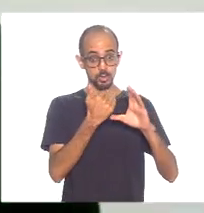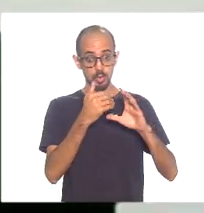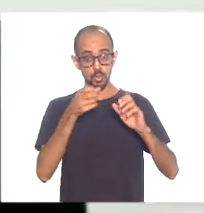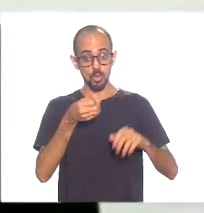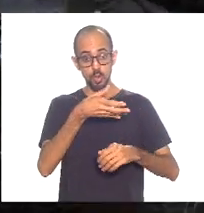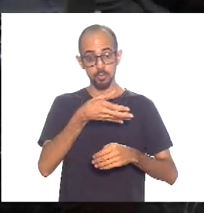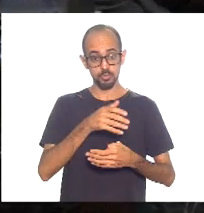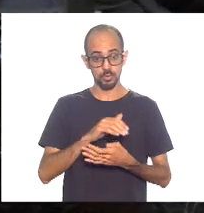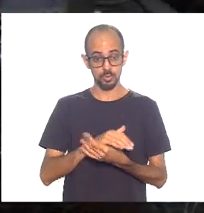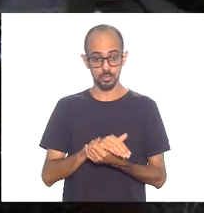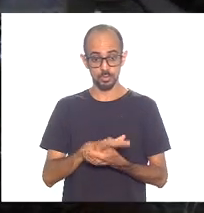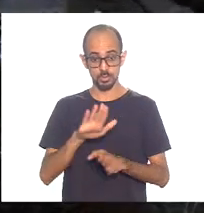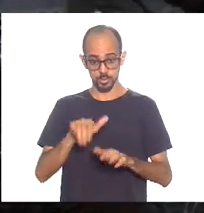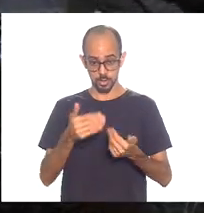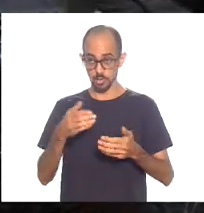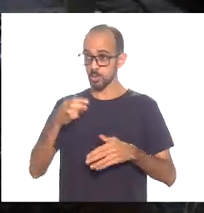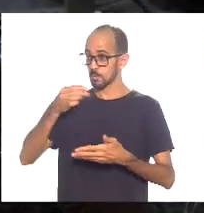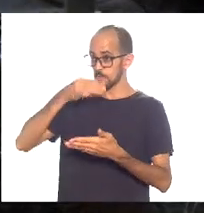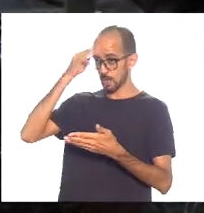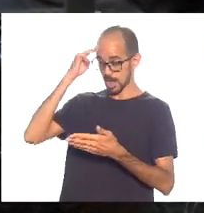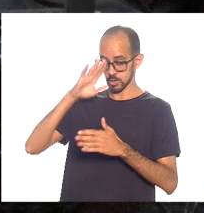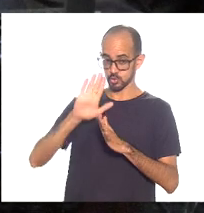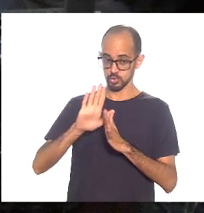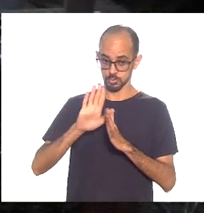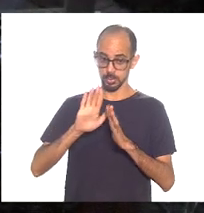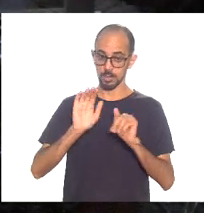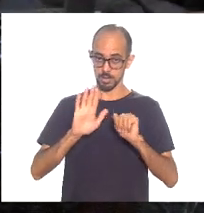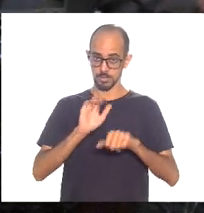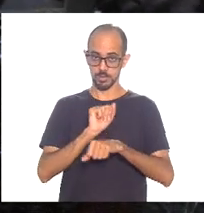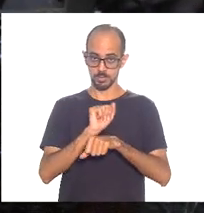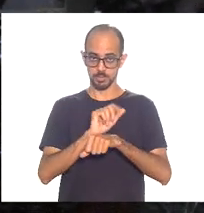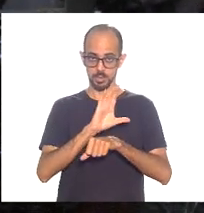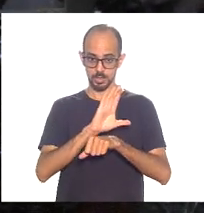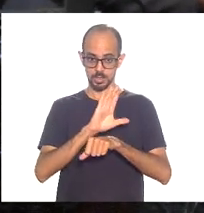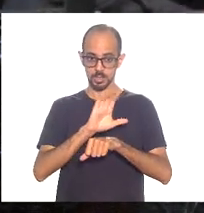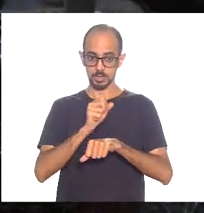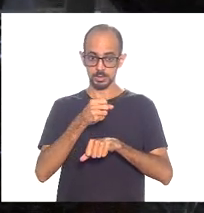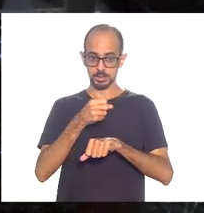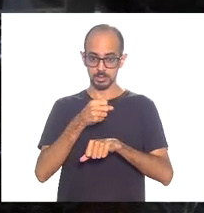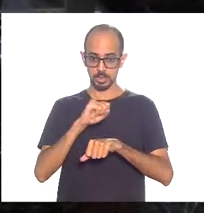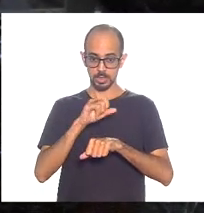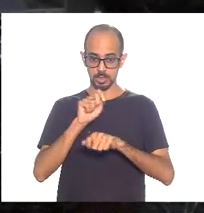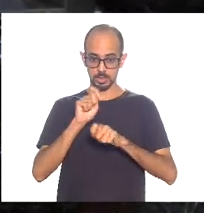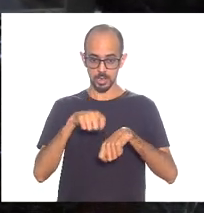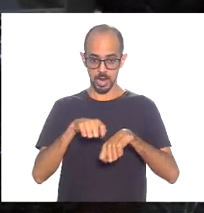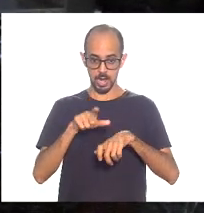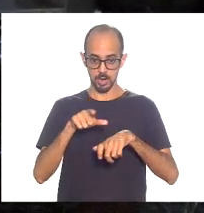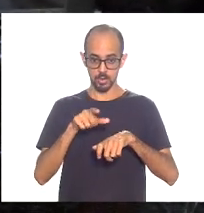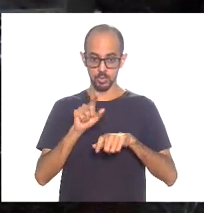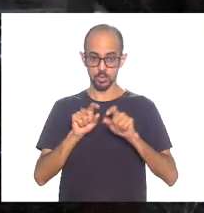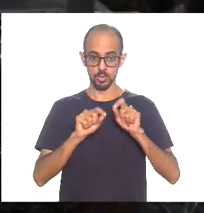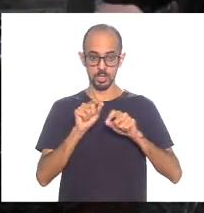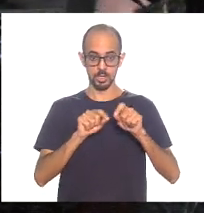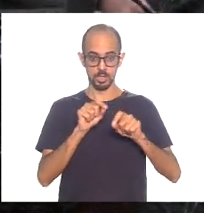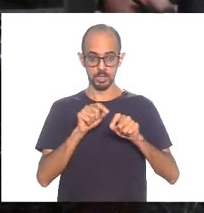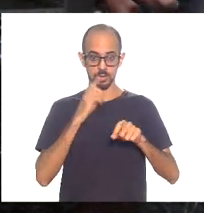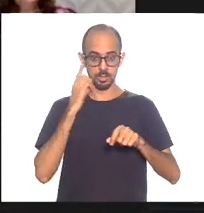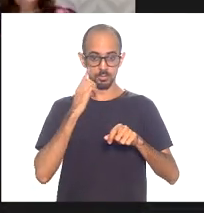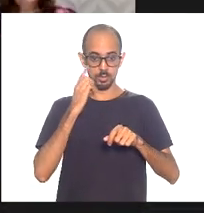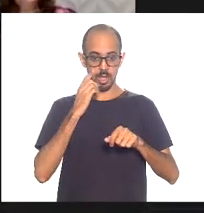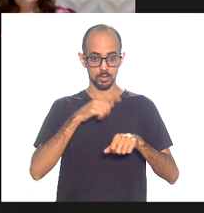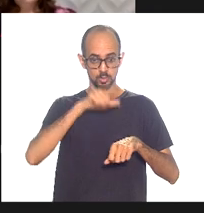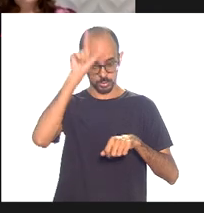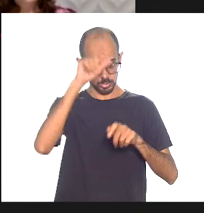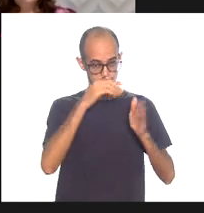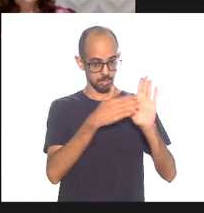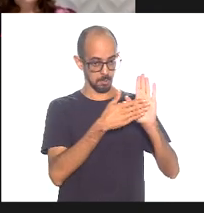problema, Márcio. Márcio, se há o entendimento que é o voto, pode ser o texto que o deputado Luiz está propondo... Sim ou não?